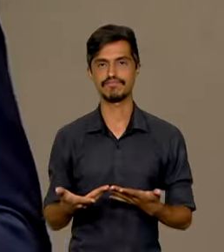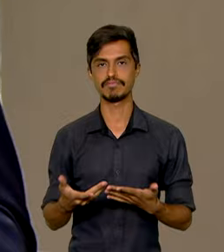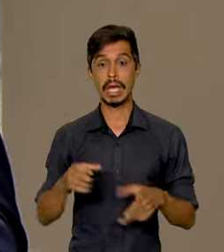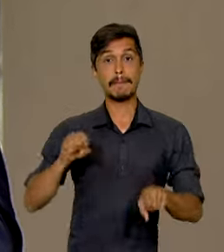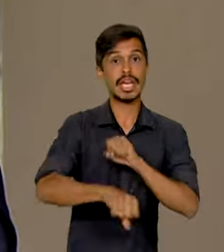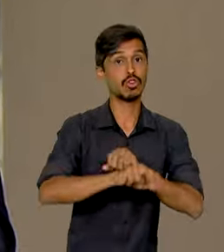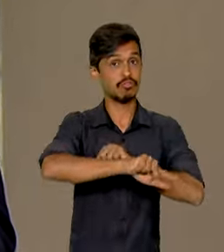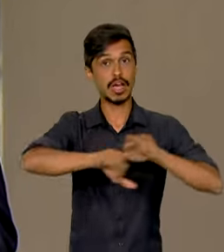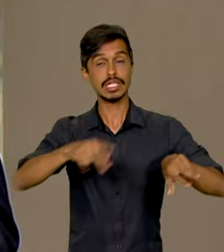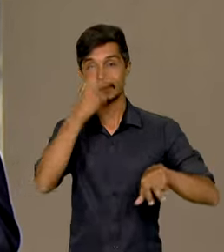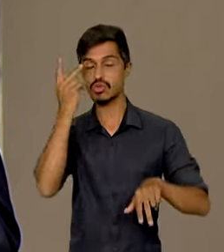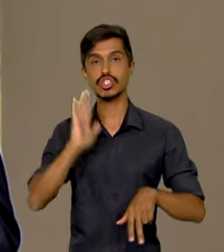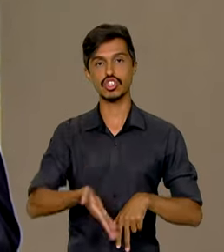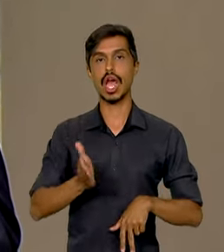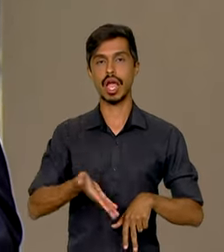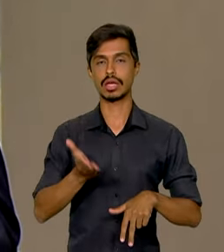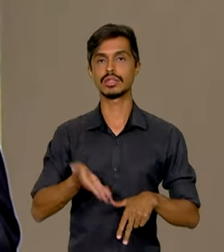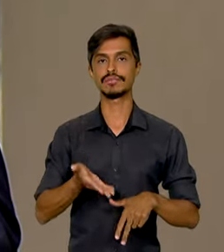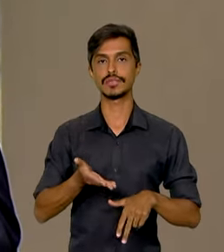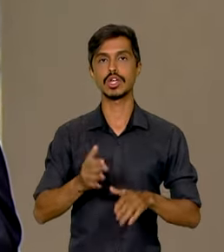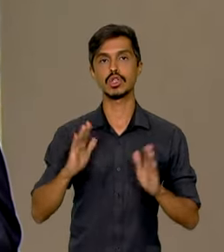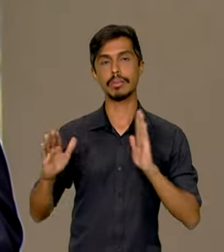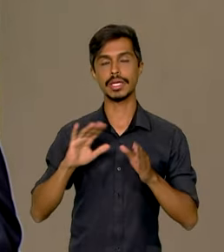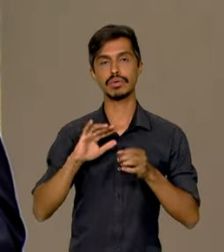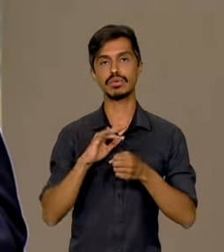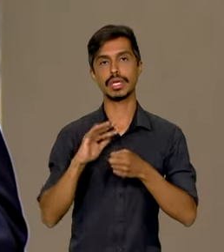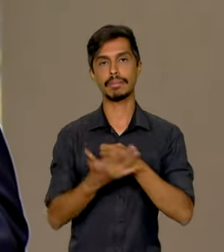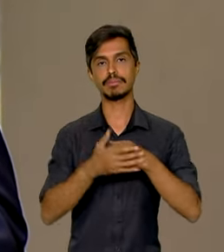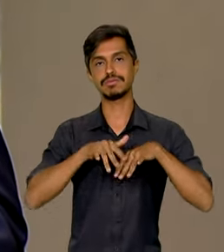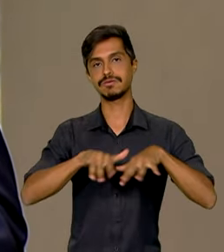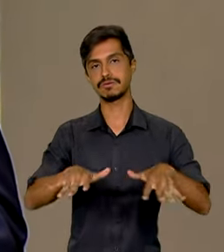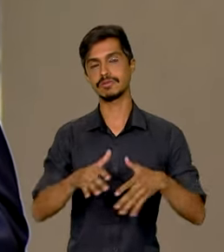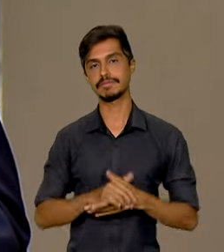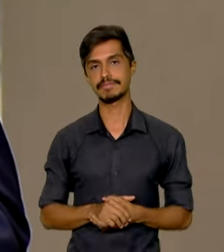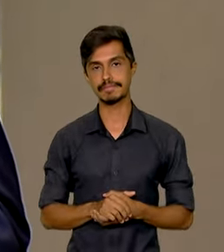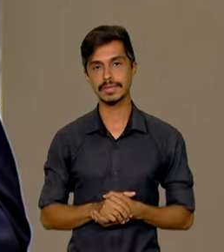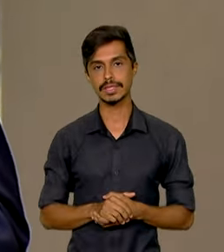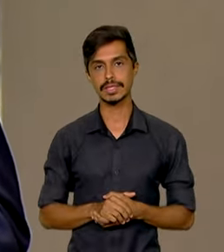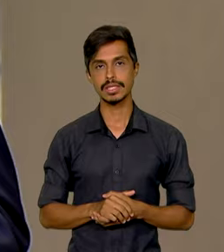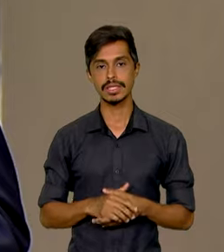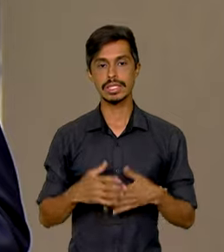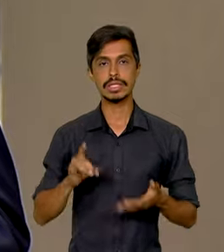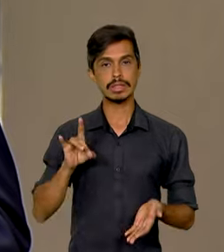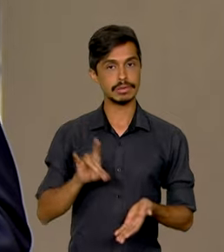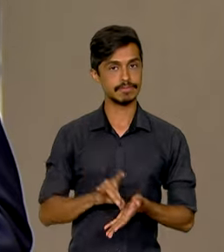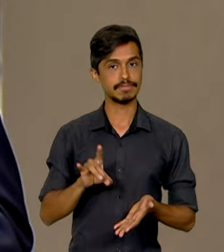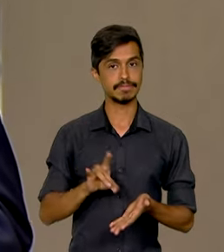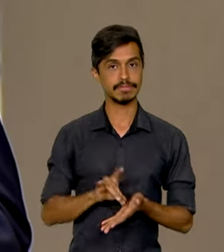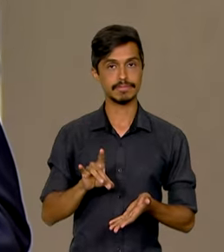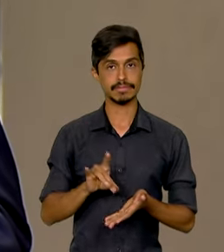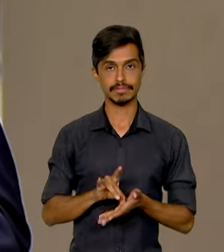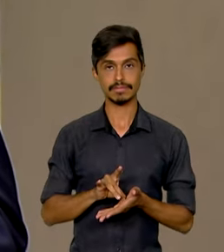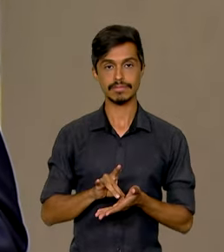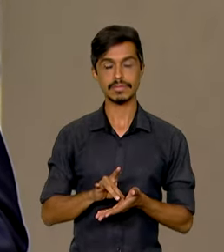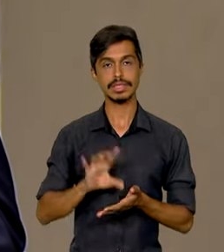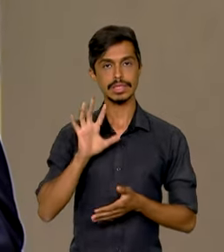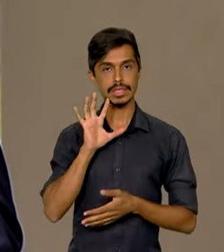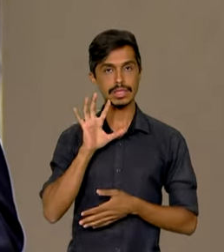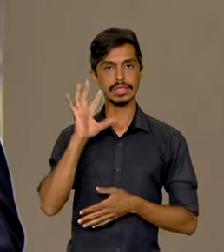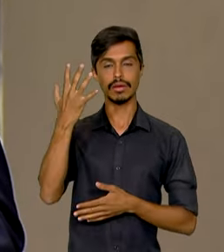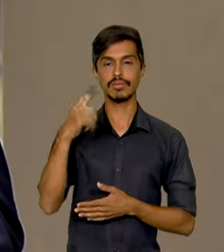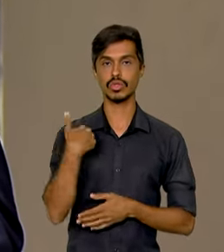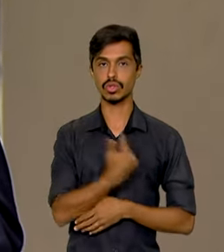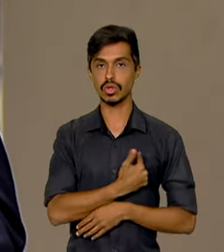matou muita gente durante a pandemia e que certamente foi decisiva para que